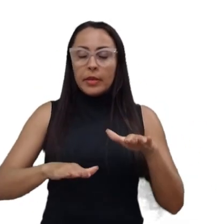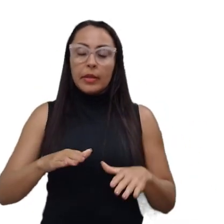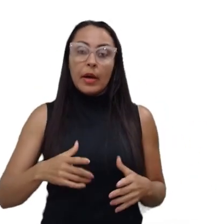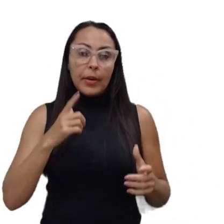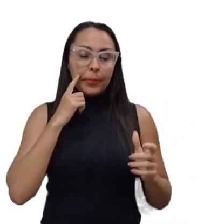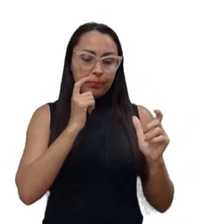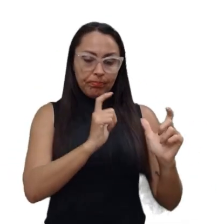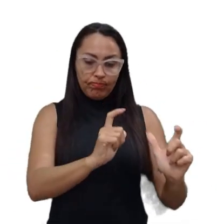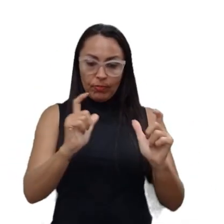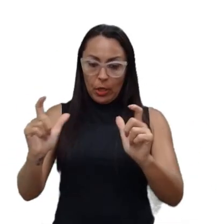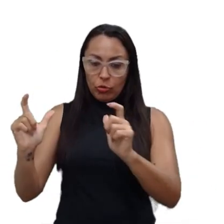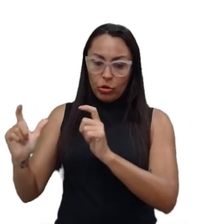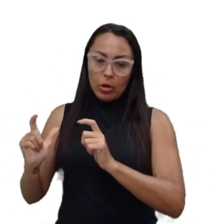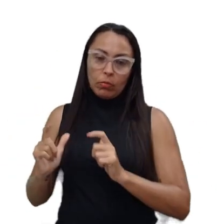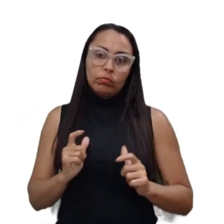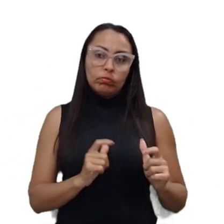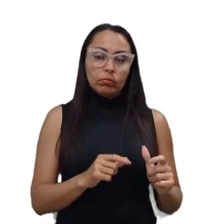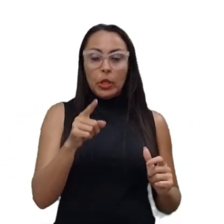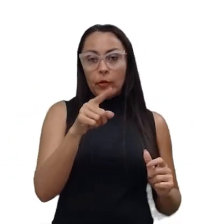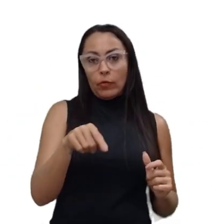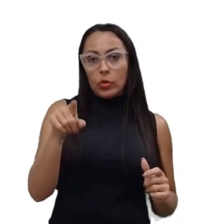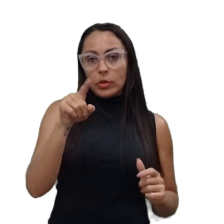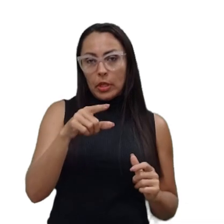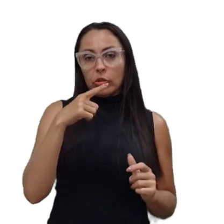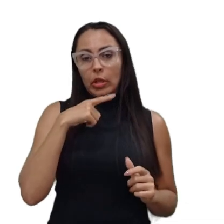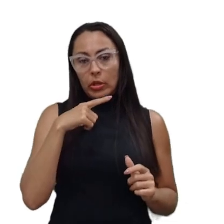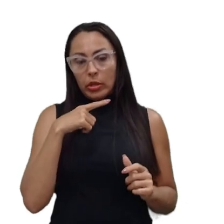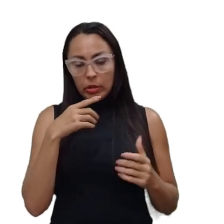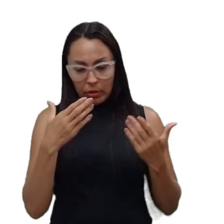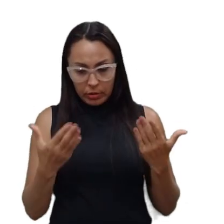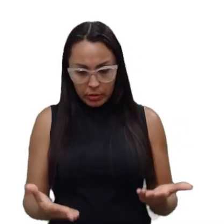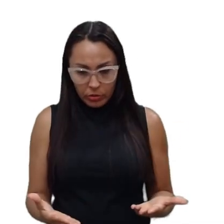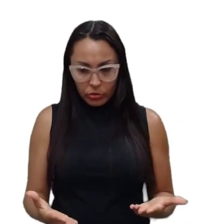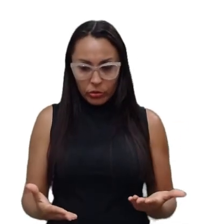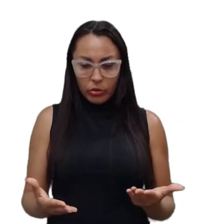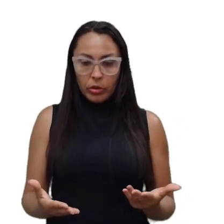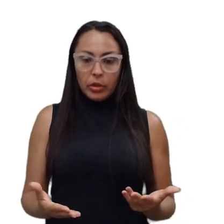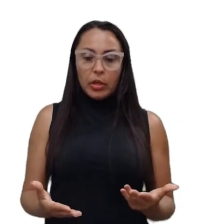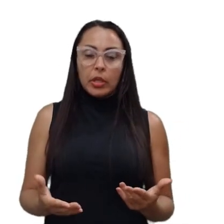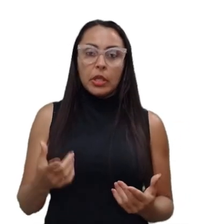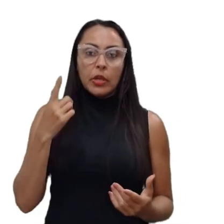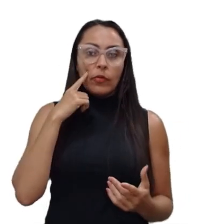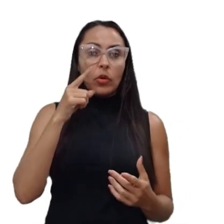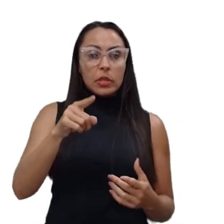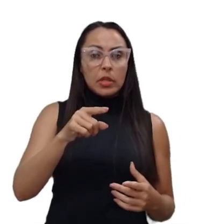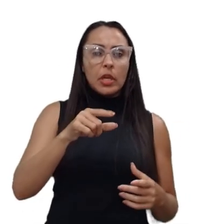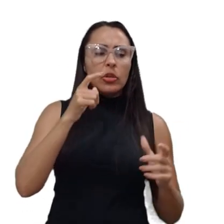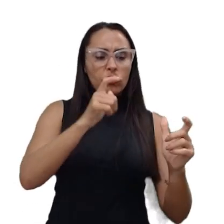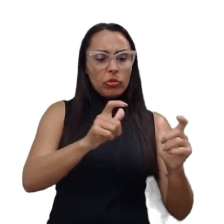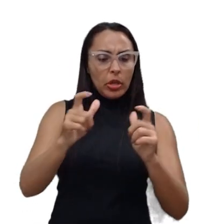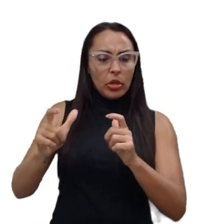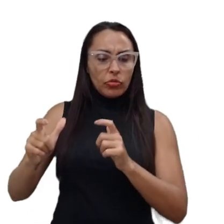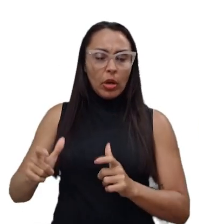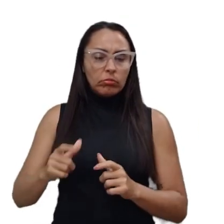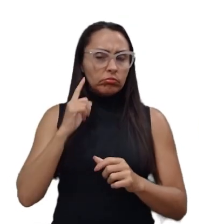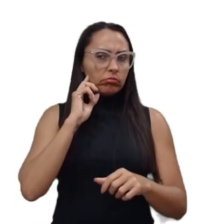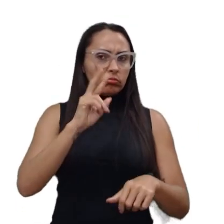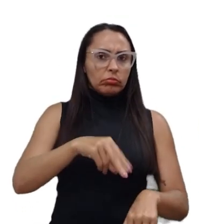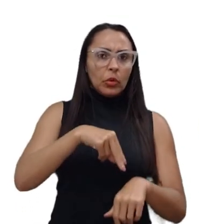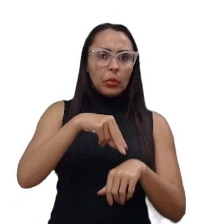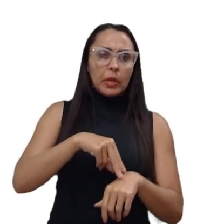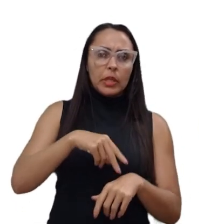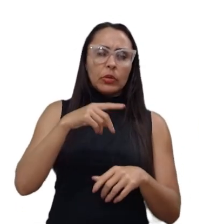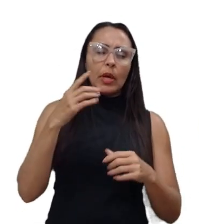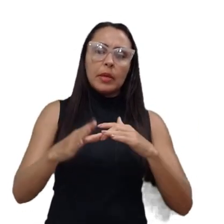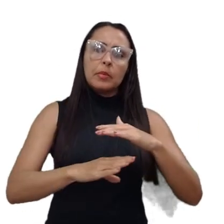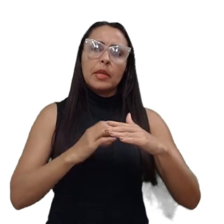vocês esteja nesse momento e da empresa que você vai trabalhar, você pode estar, por